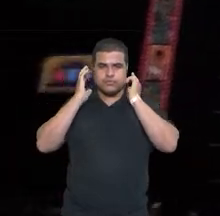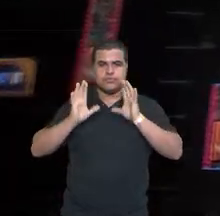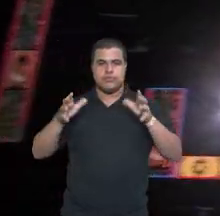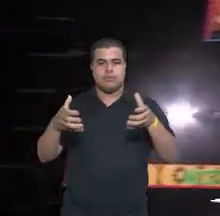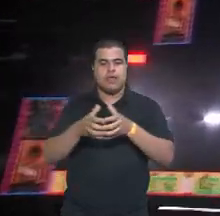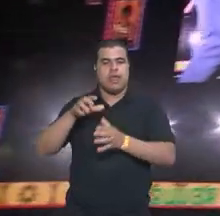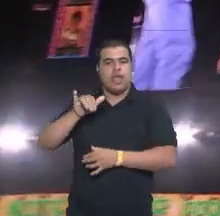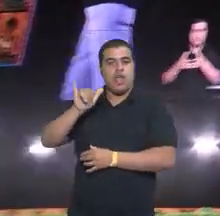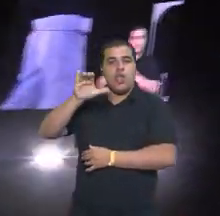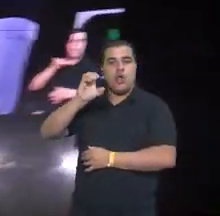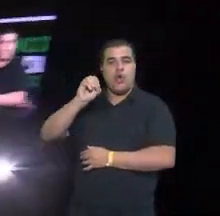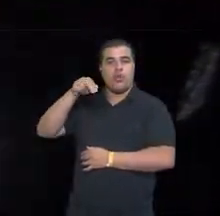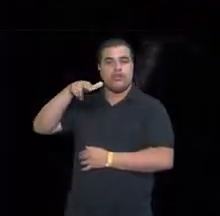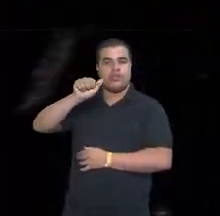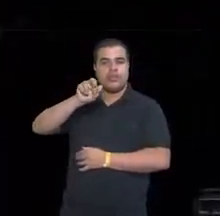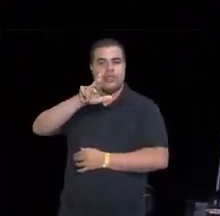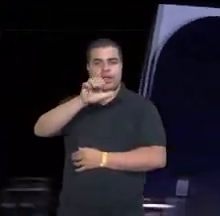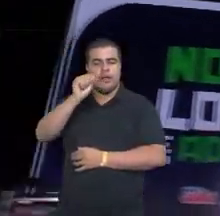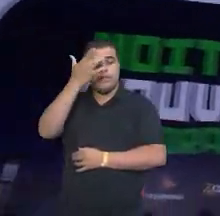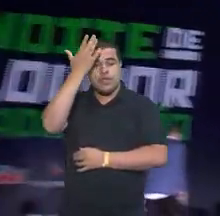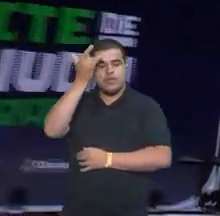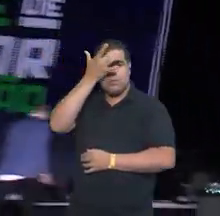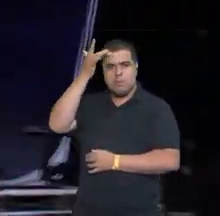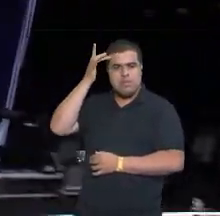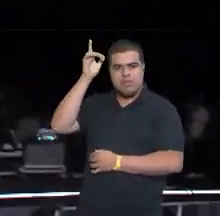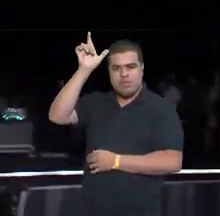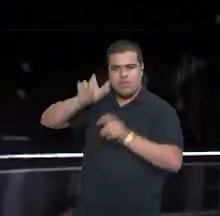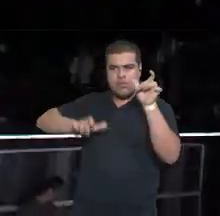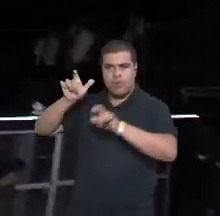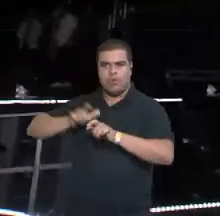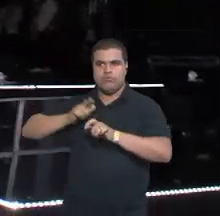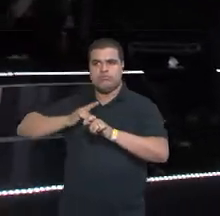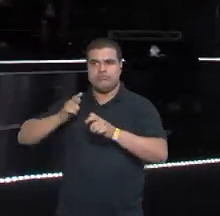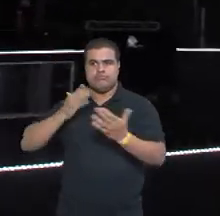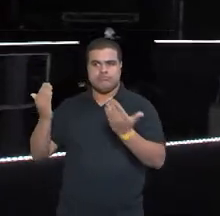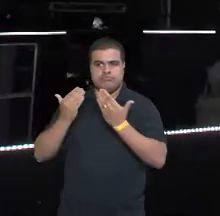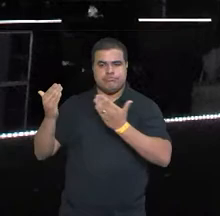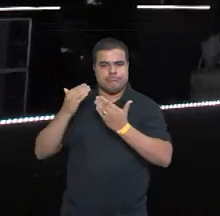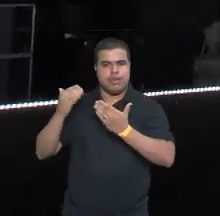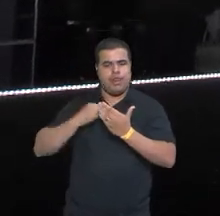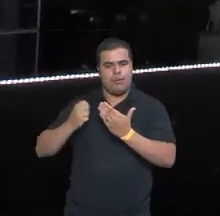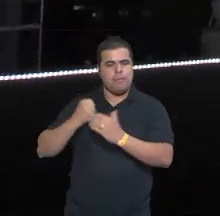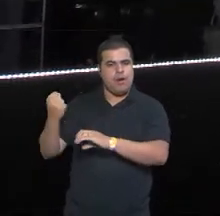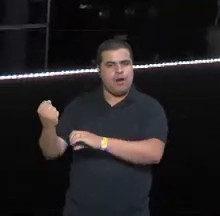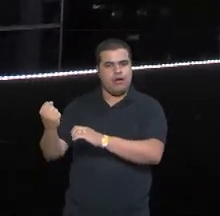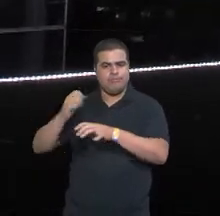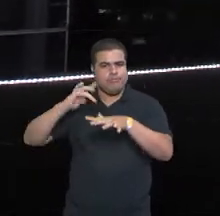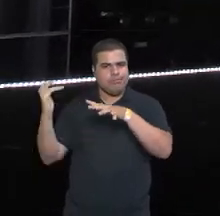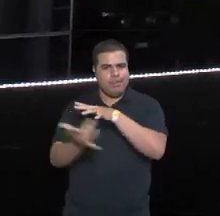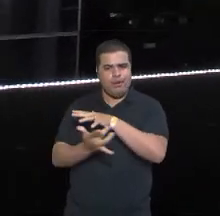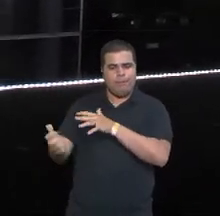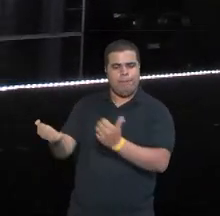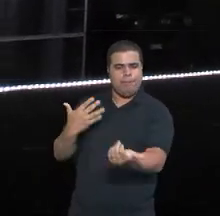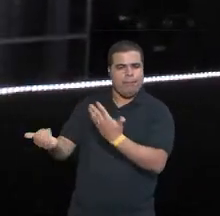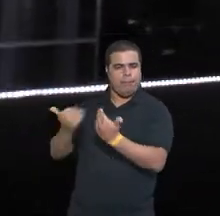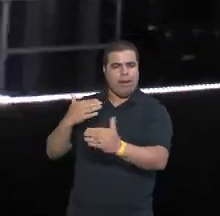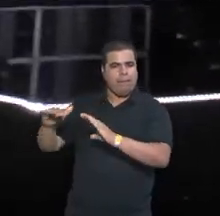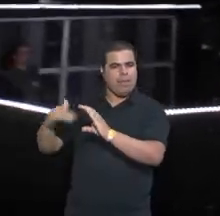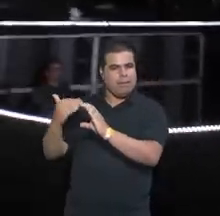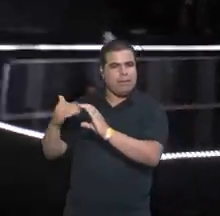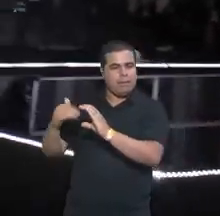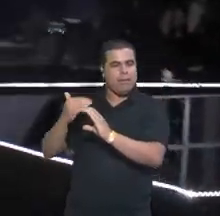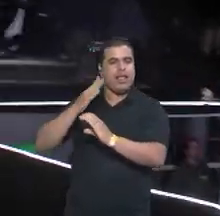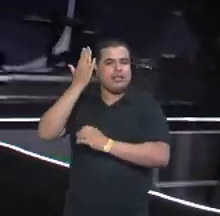só que antes tem um pessoal que tá interagindo comigo aqui de todo o Brasil tem que mandar Alô posso mandar um alô sim ou não